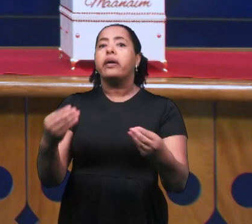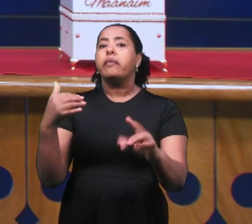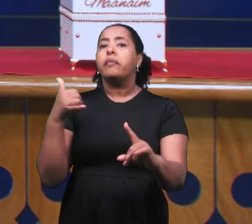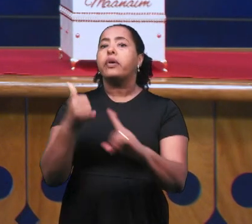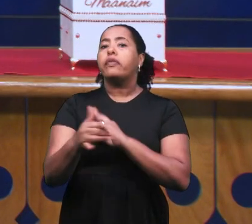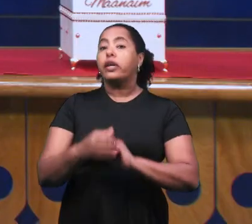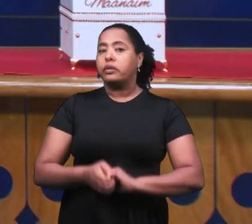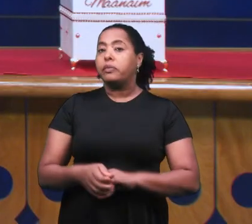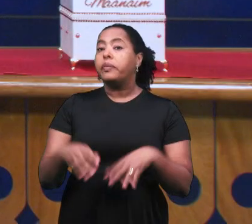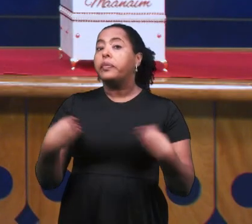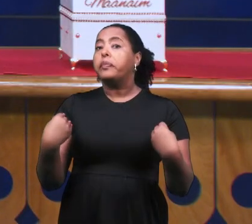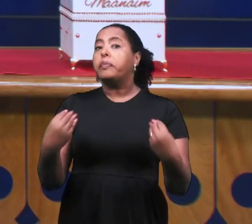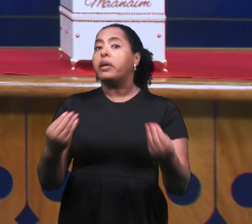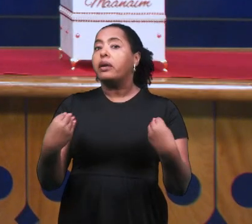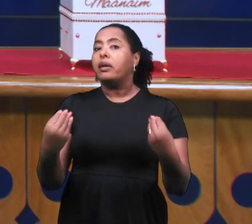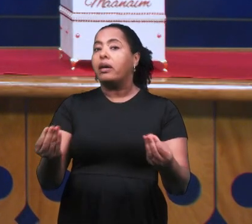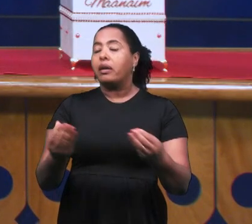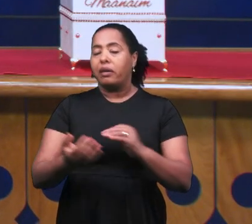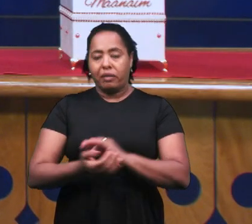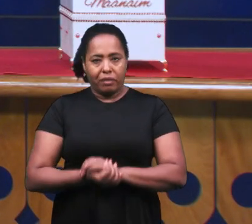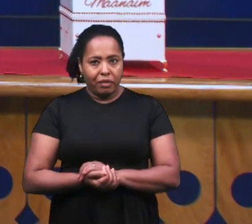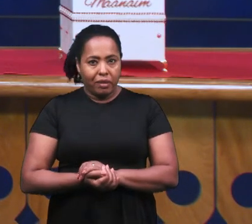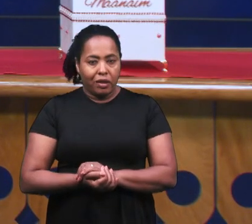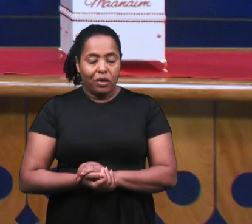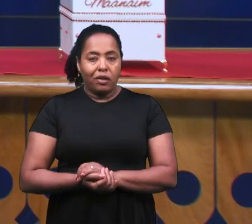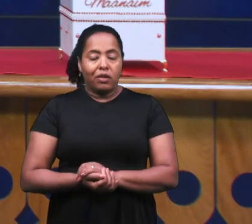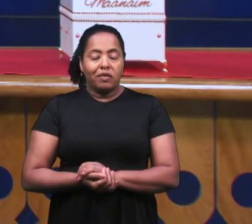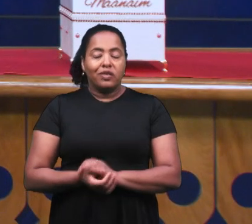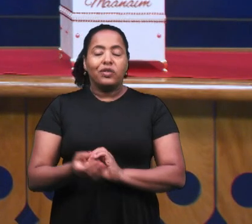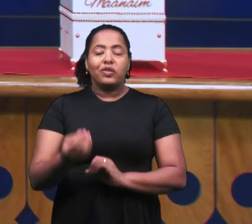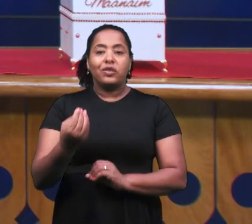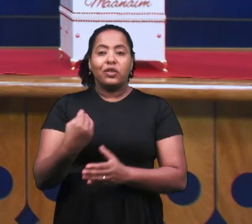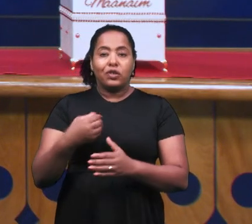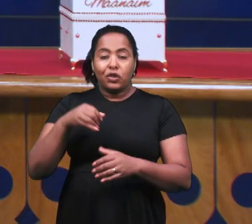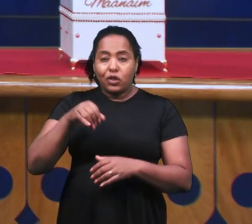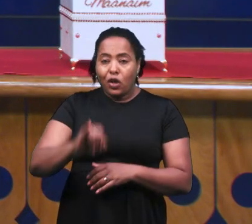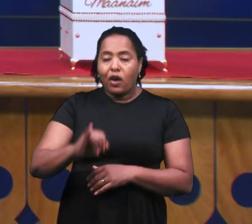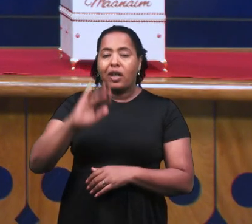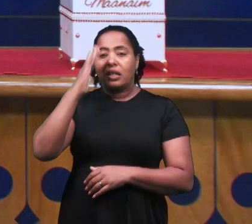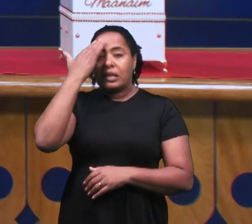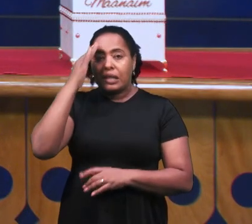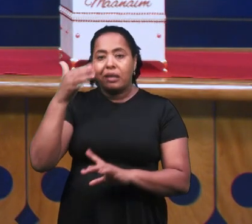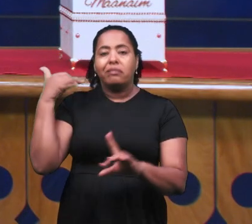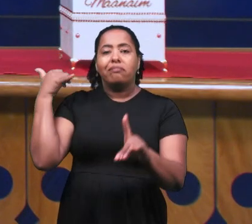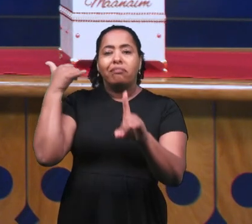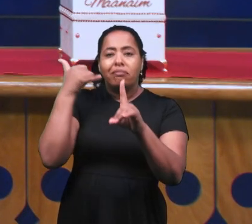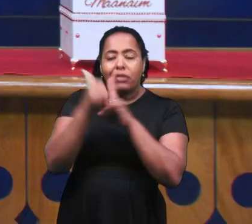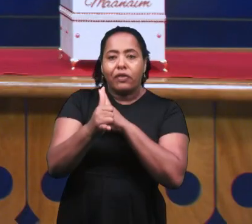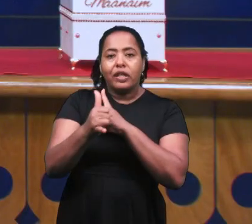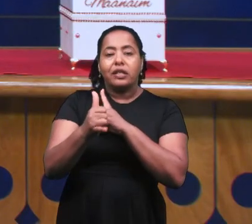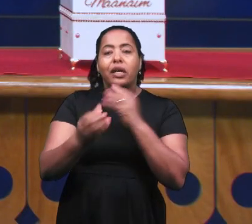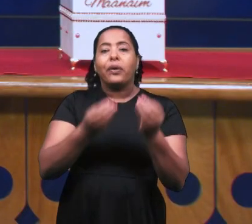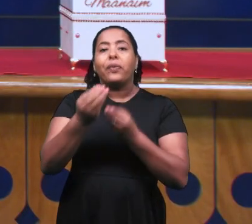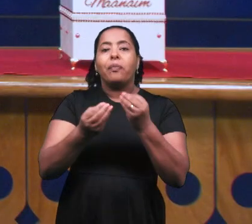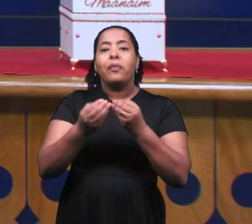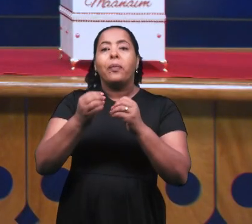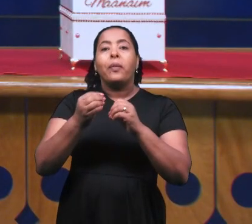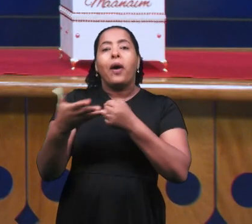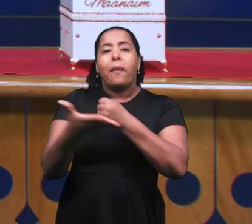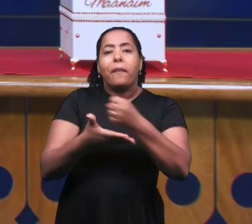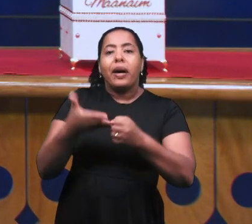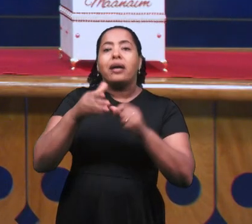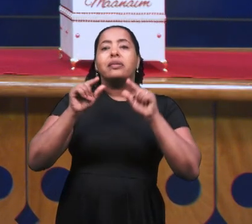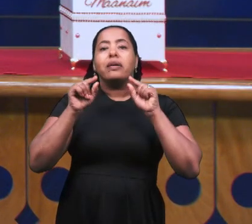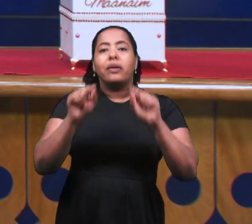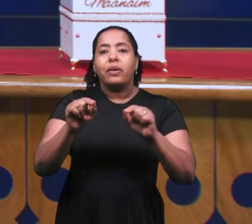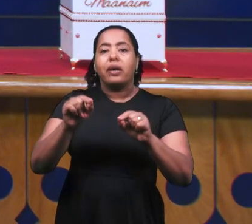Entendeu? Então, só entra o profético, você só entende o profético por revelação. Não sendo isso,